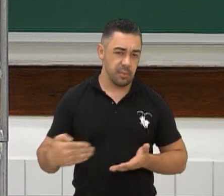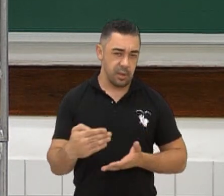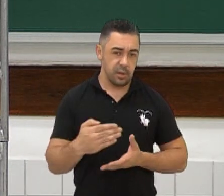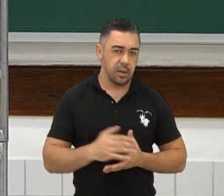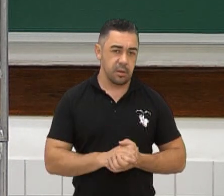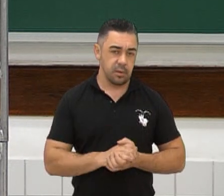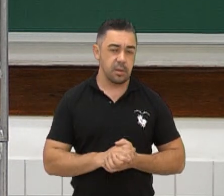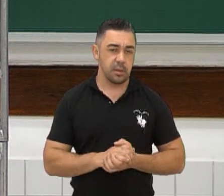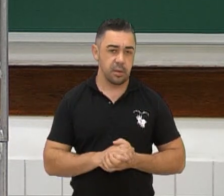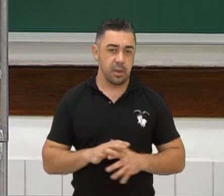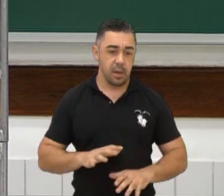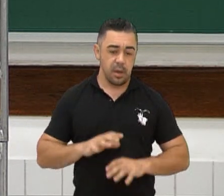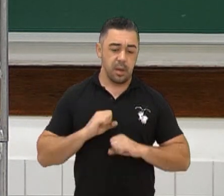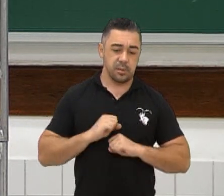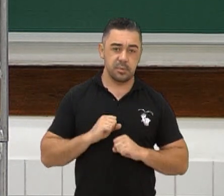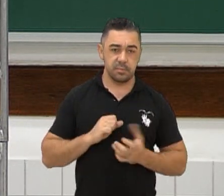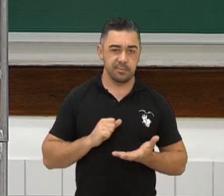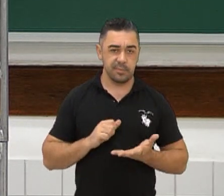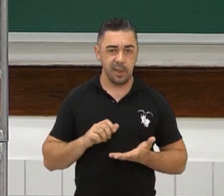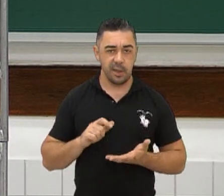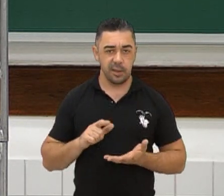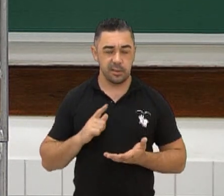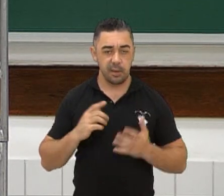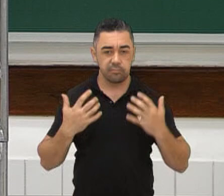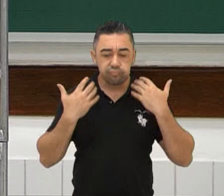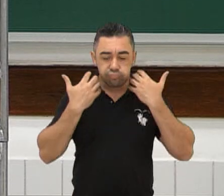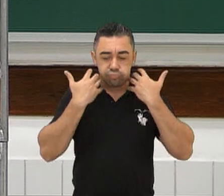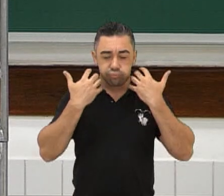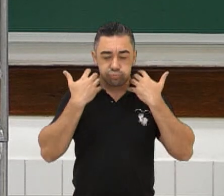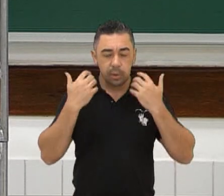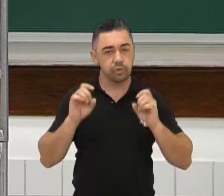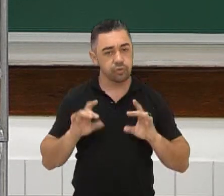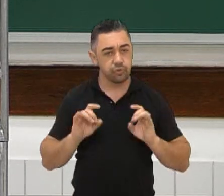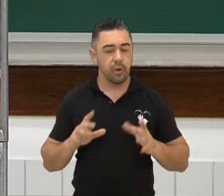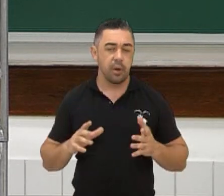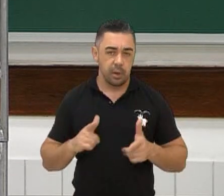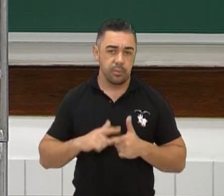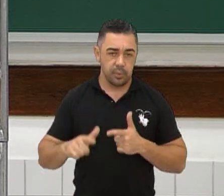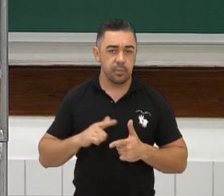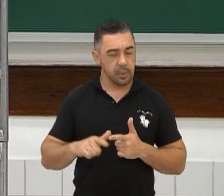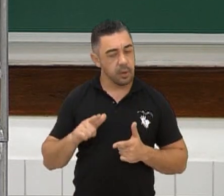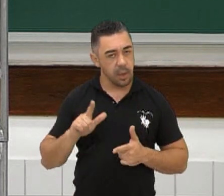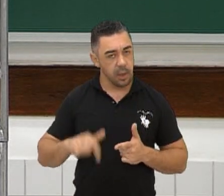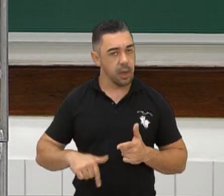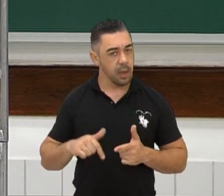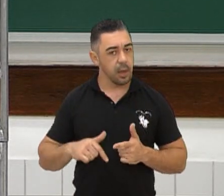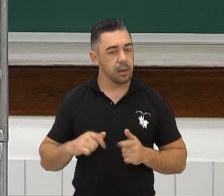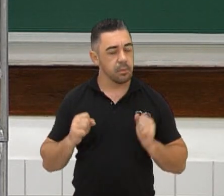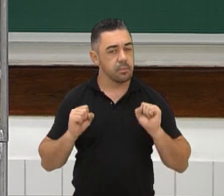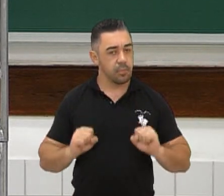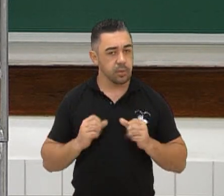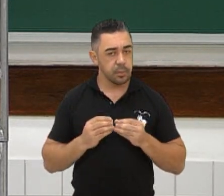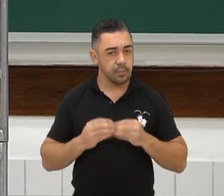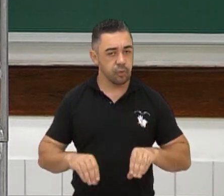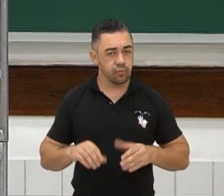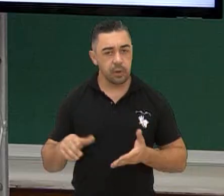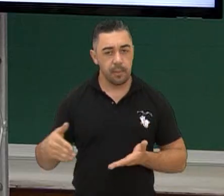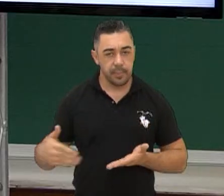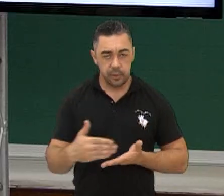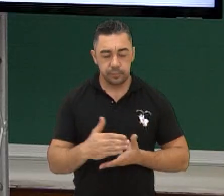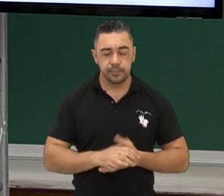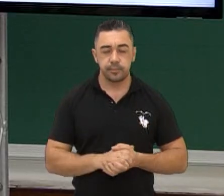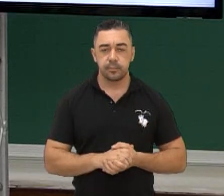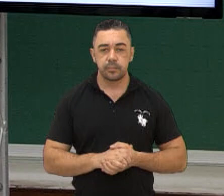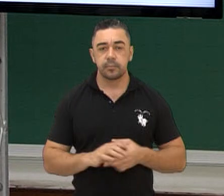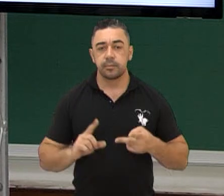entrando gás carbônico no corpo dele que não deveria estar entrando pelas brânquias, deveria estar entrando só o oxigênio. Então, tudo isso pode ser prejudicial. Além disso,